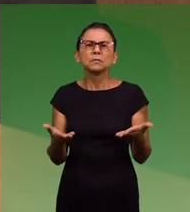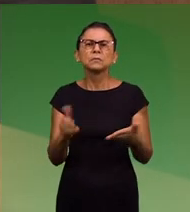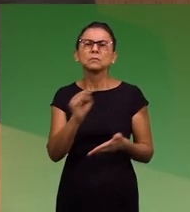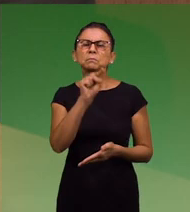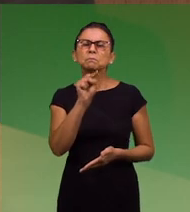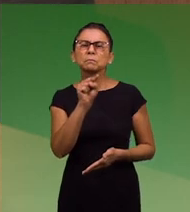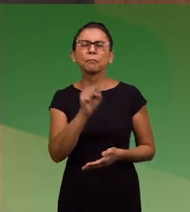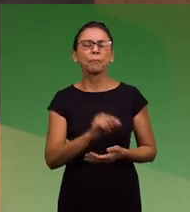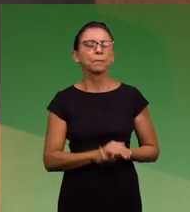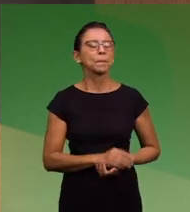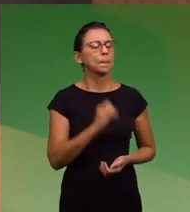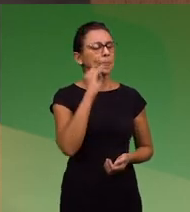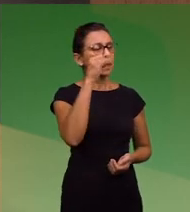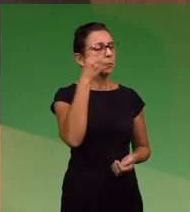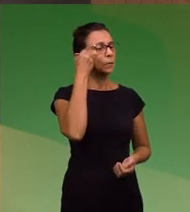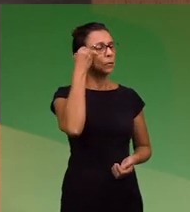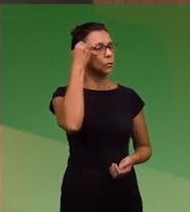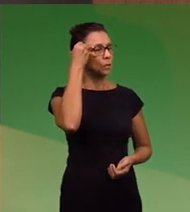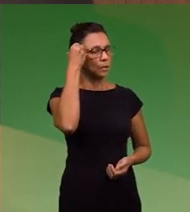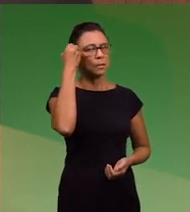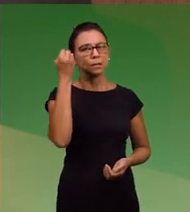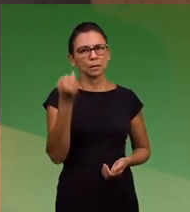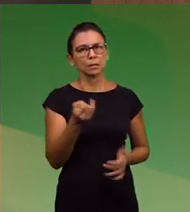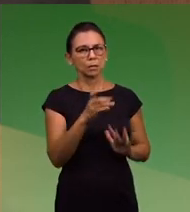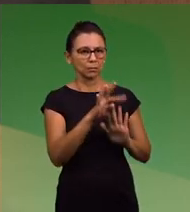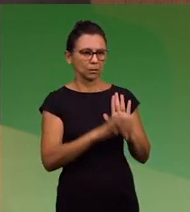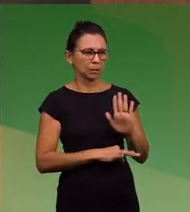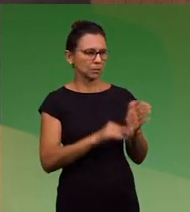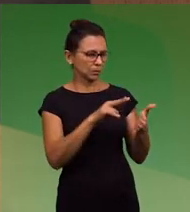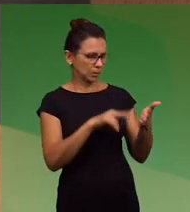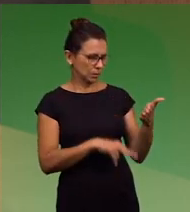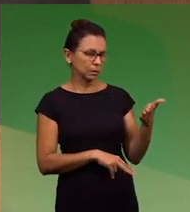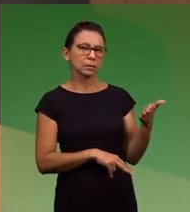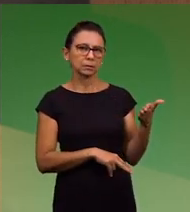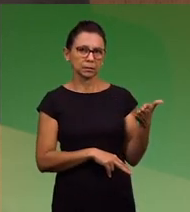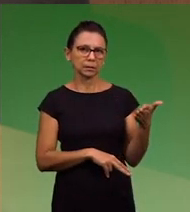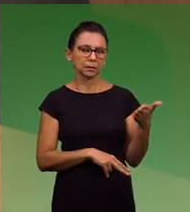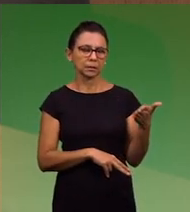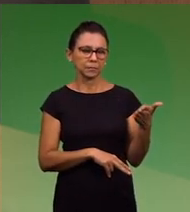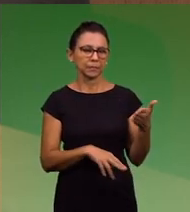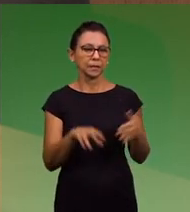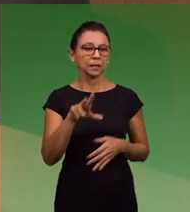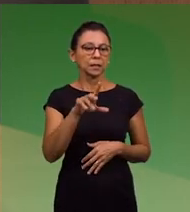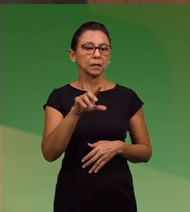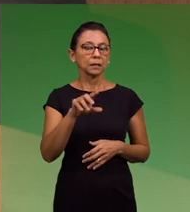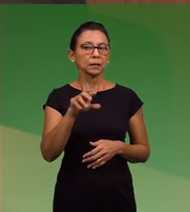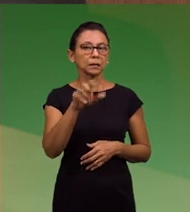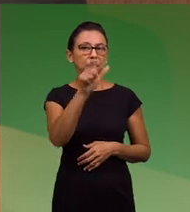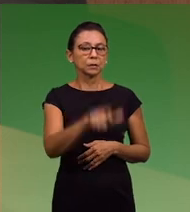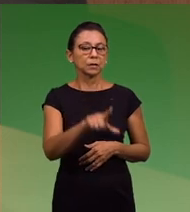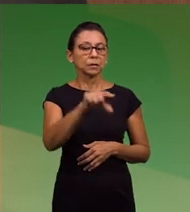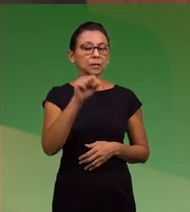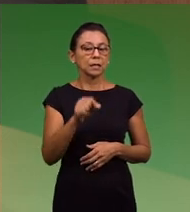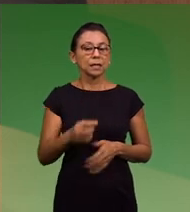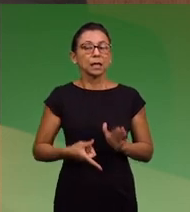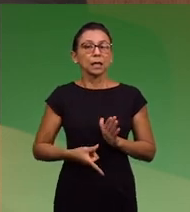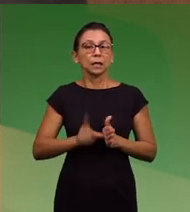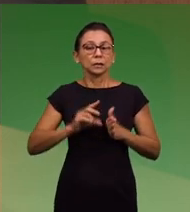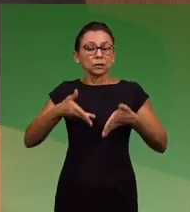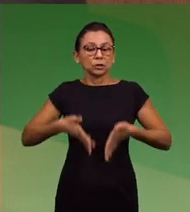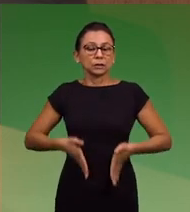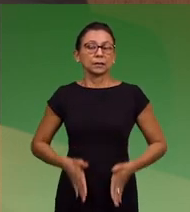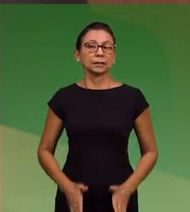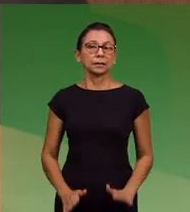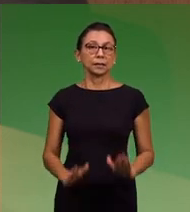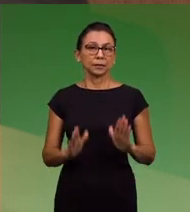Bem, Josias, como o próprio texto, né, nós lemos, base diz assim, eleitos segundo a presciência de Deus. Na